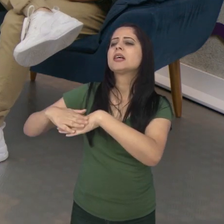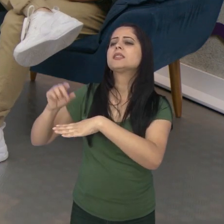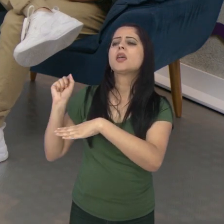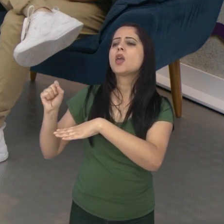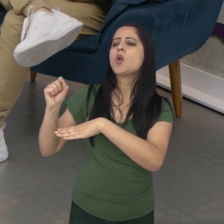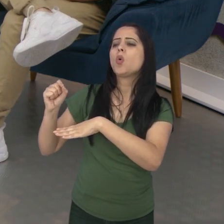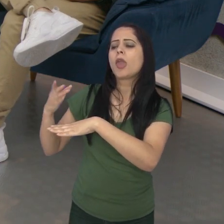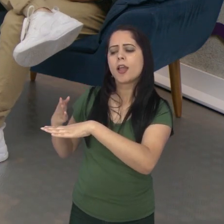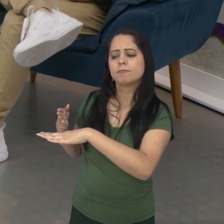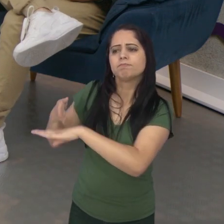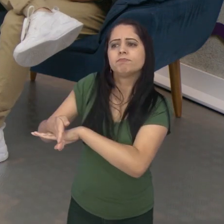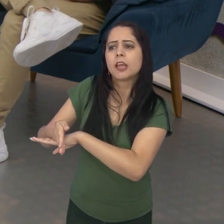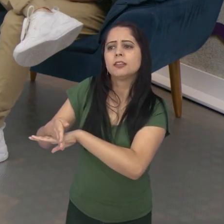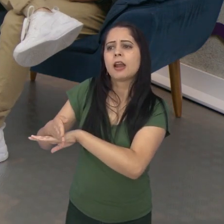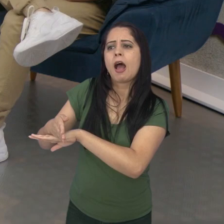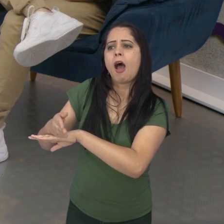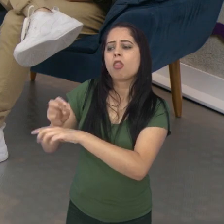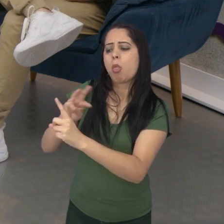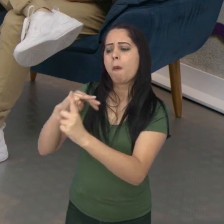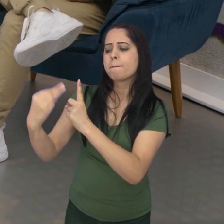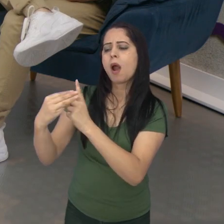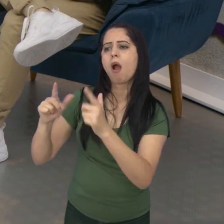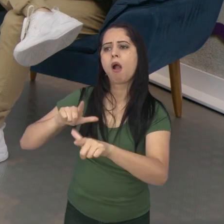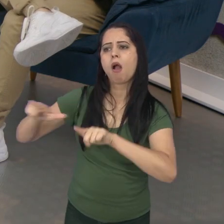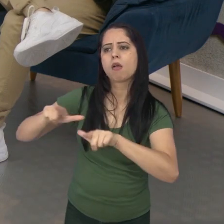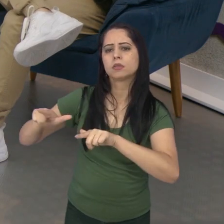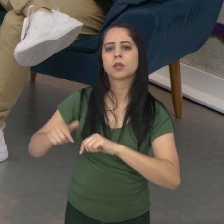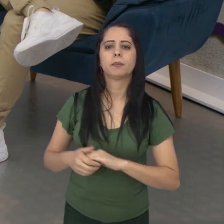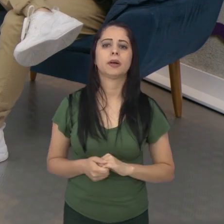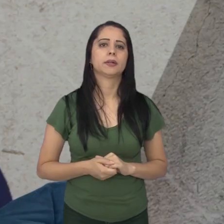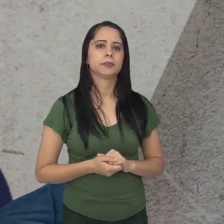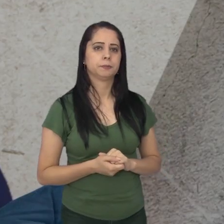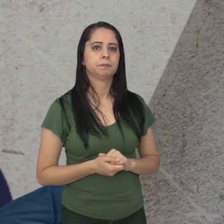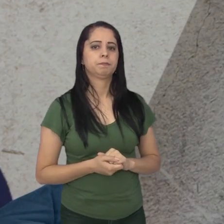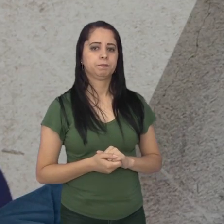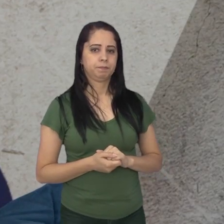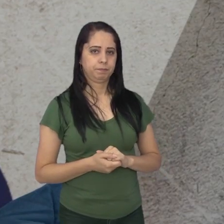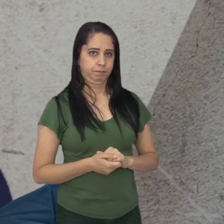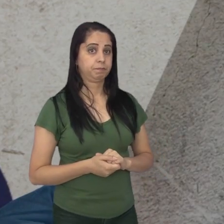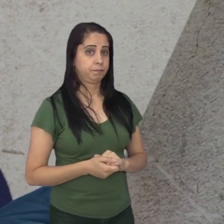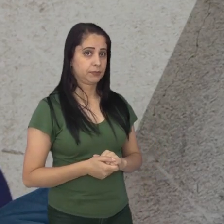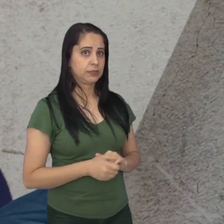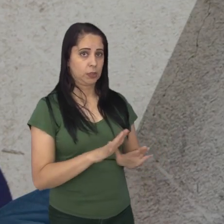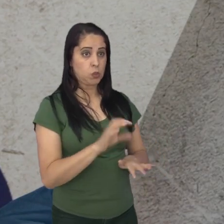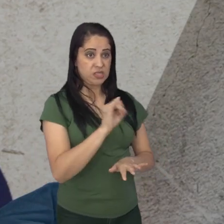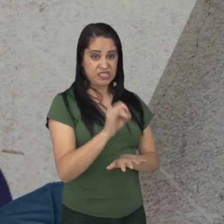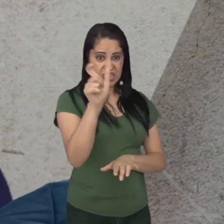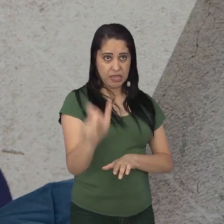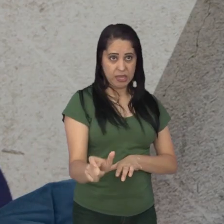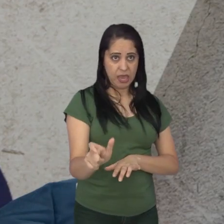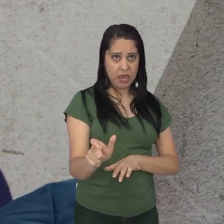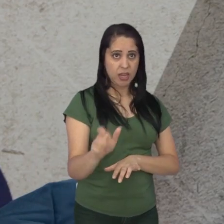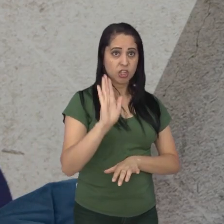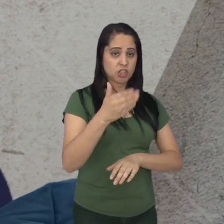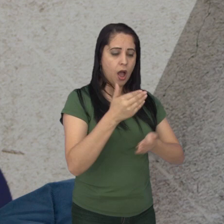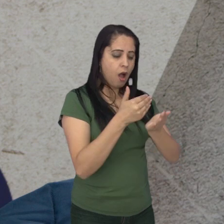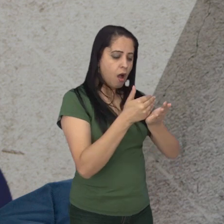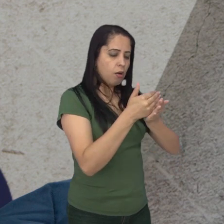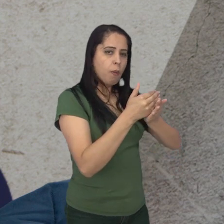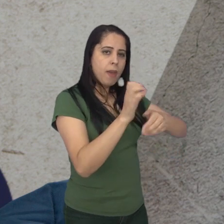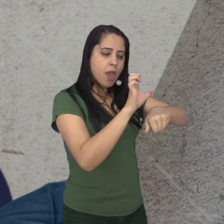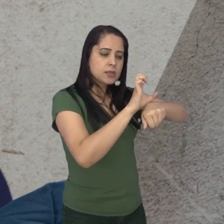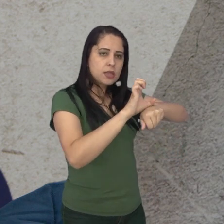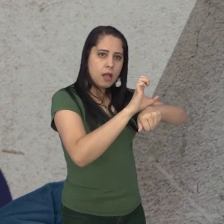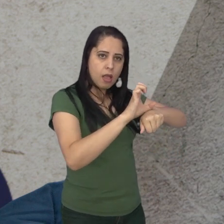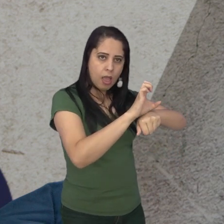fato, se inserir no mercado? Então, o próprio estágio, no decorrer, né, que ele está executando o estágio,